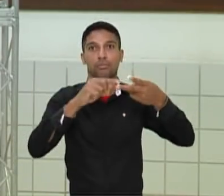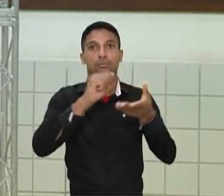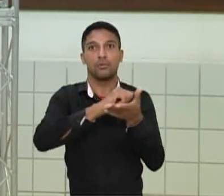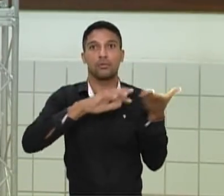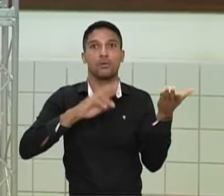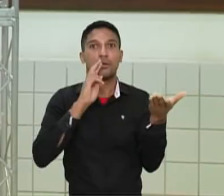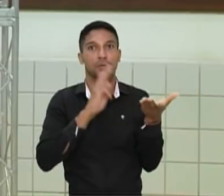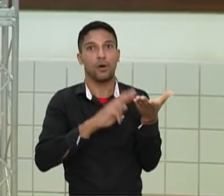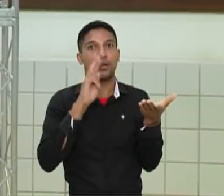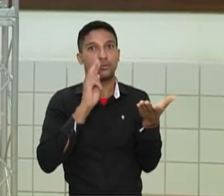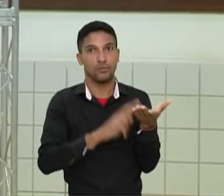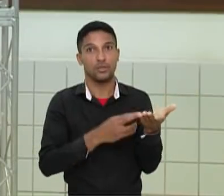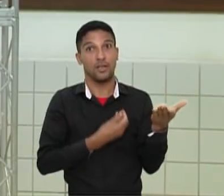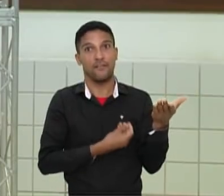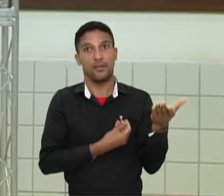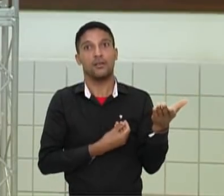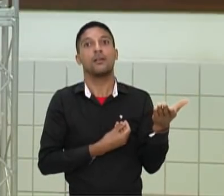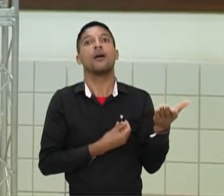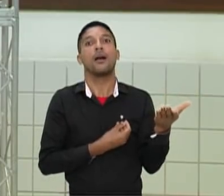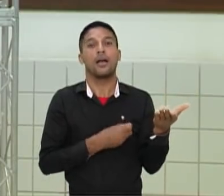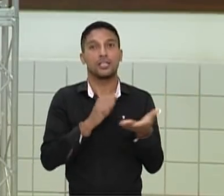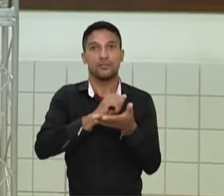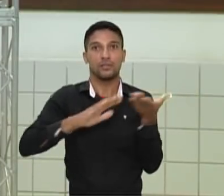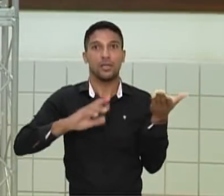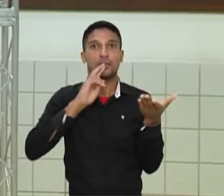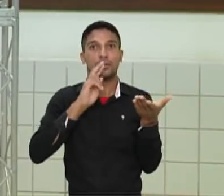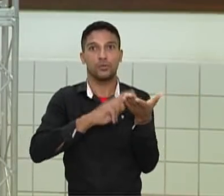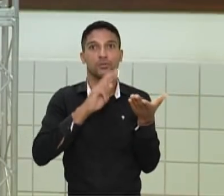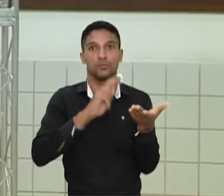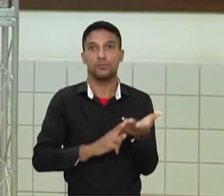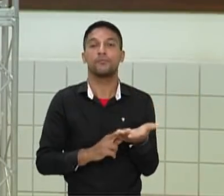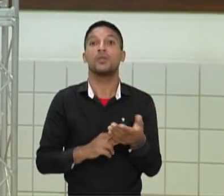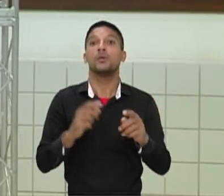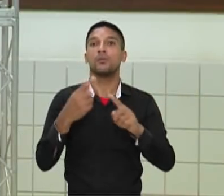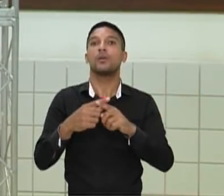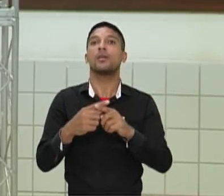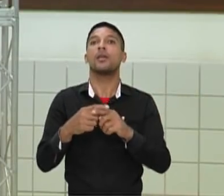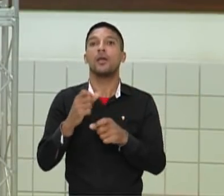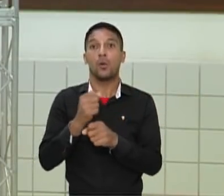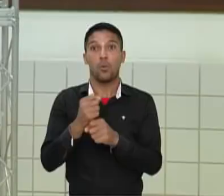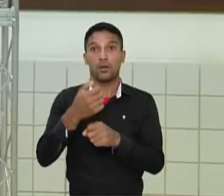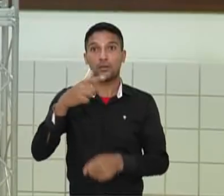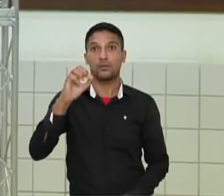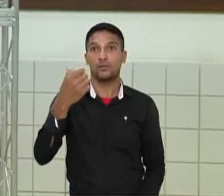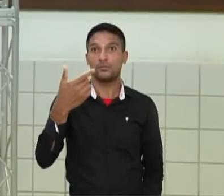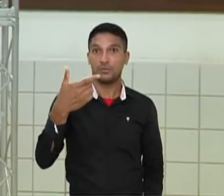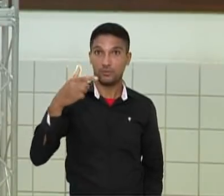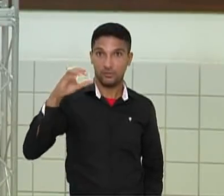que esse ano nós vamos terminar show, tá bom? Até a próxima aula, tchau, tchau!